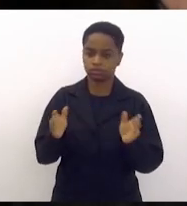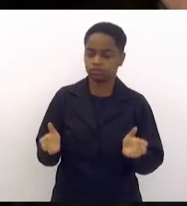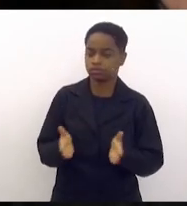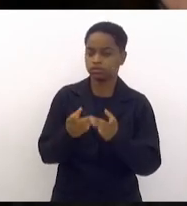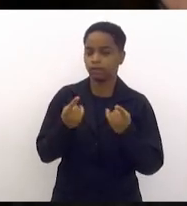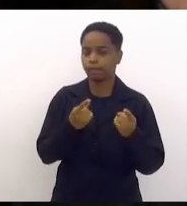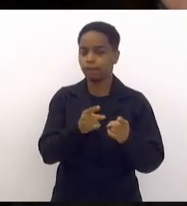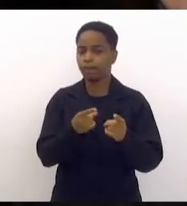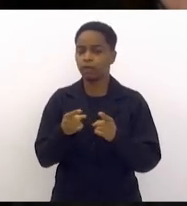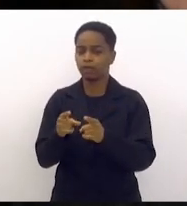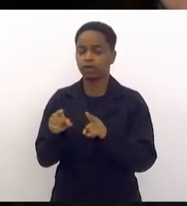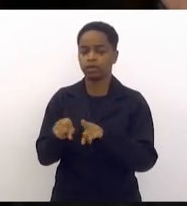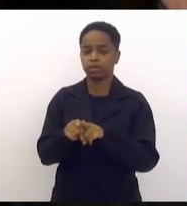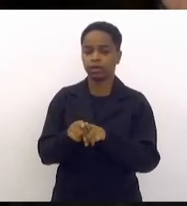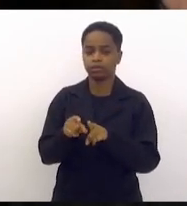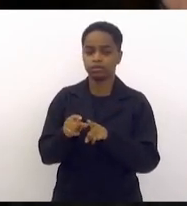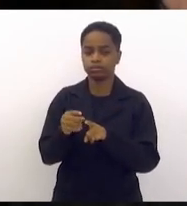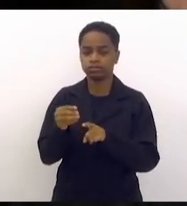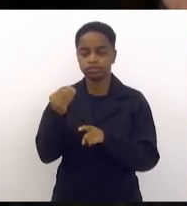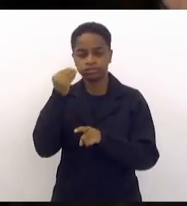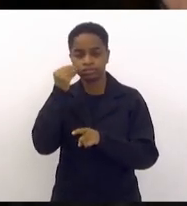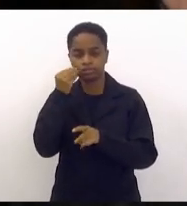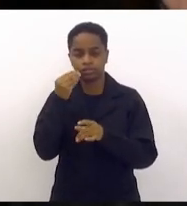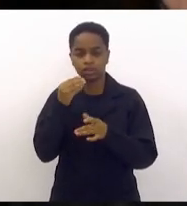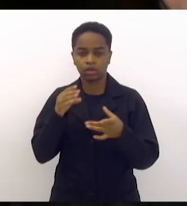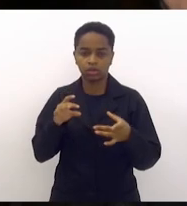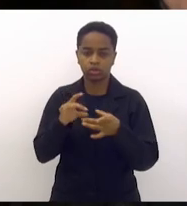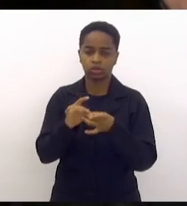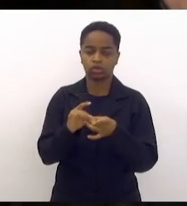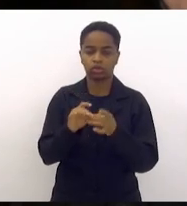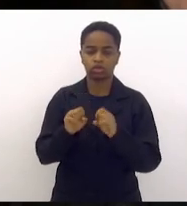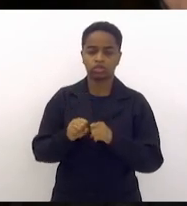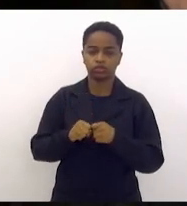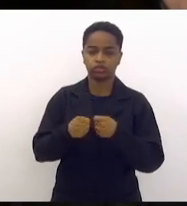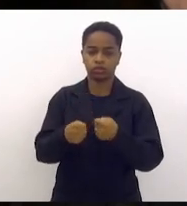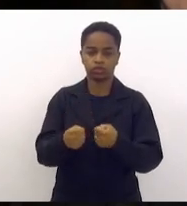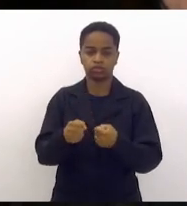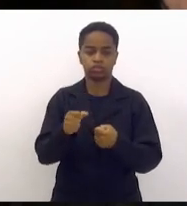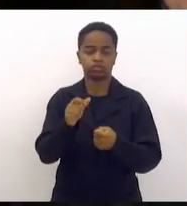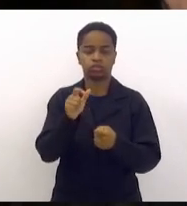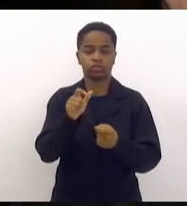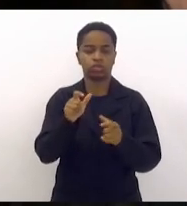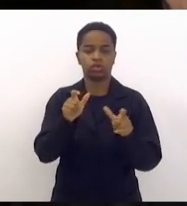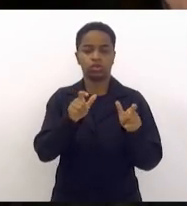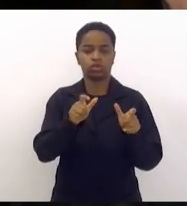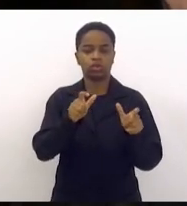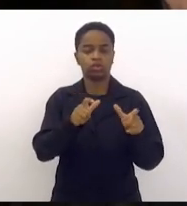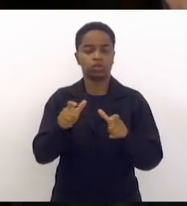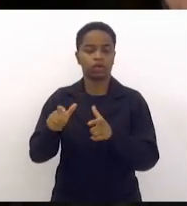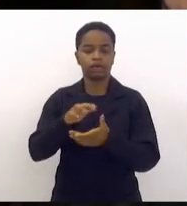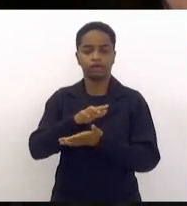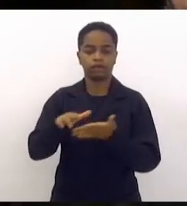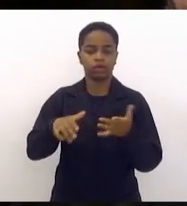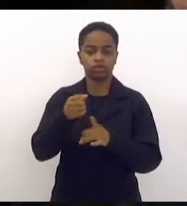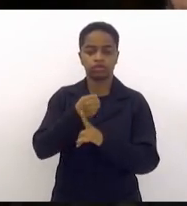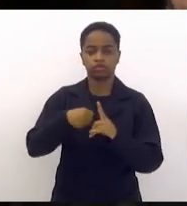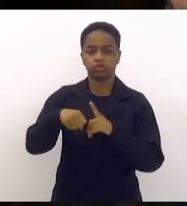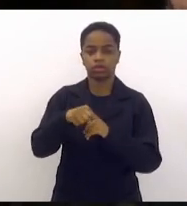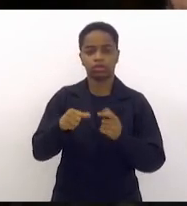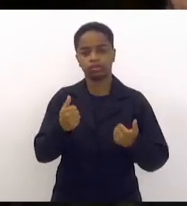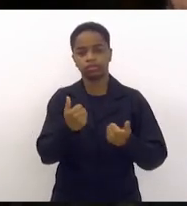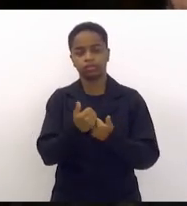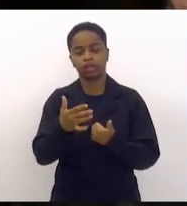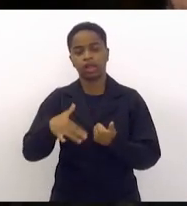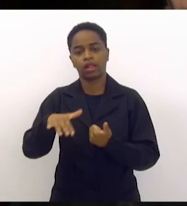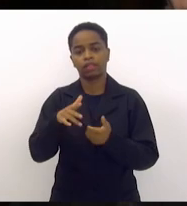aglutinar os esforços de todas as as partes da sociedade em em favor da nossa indústria naval e também